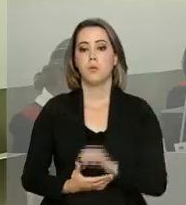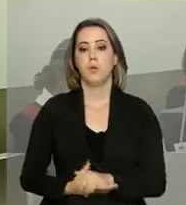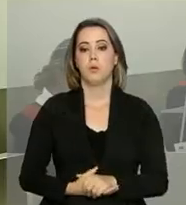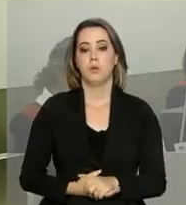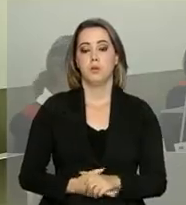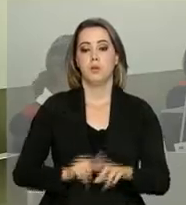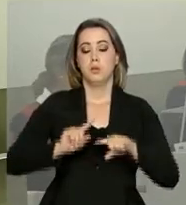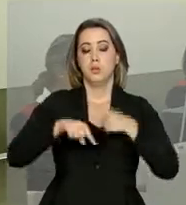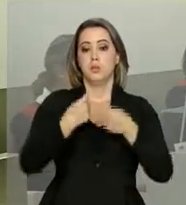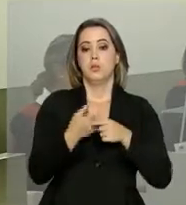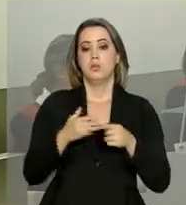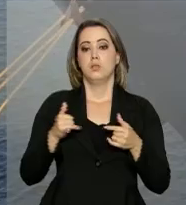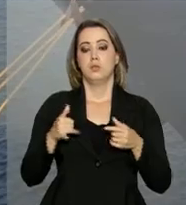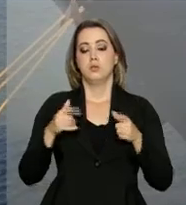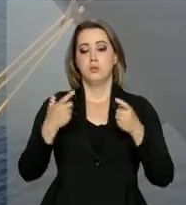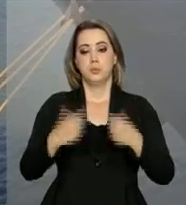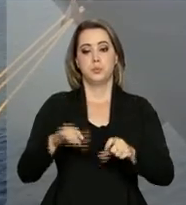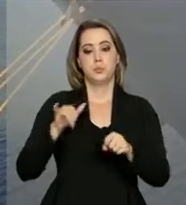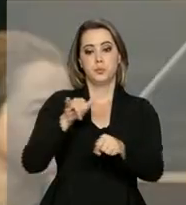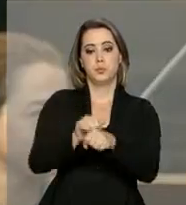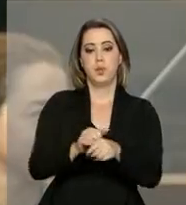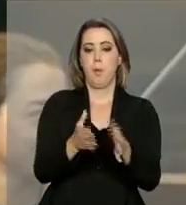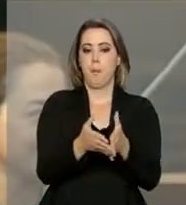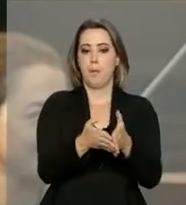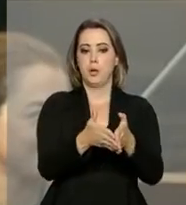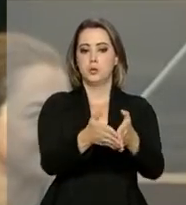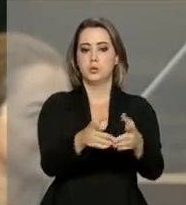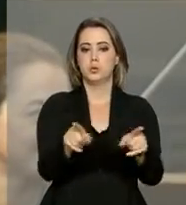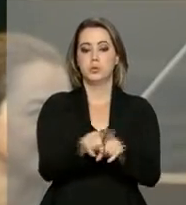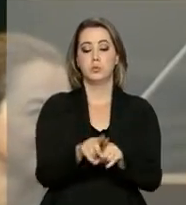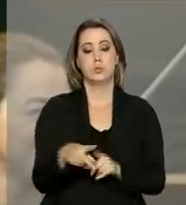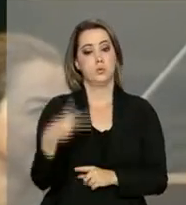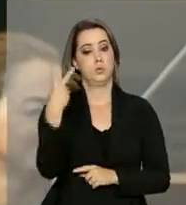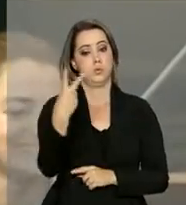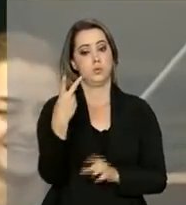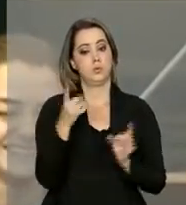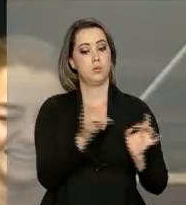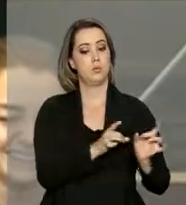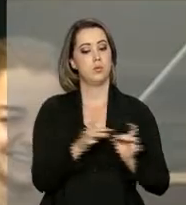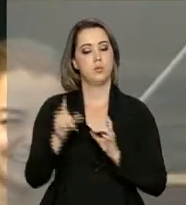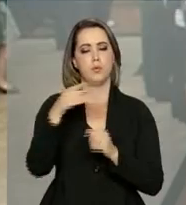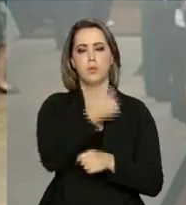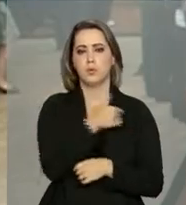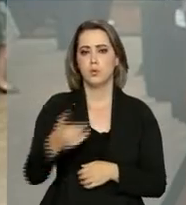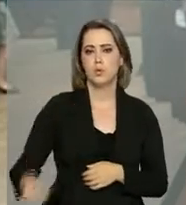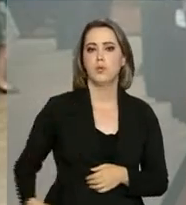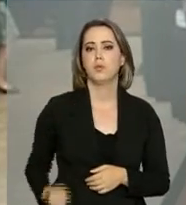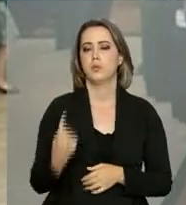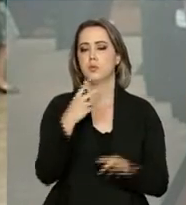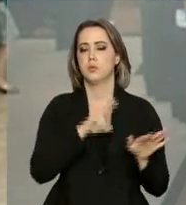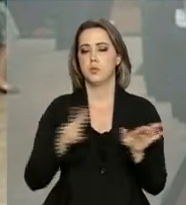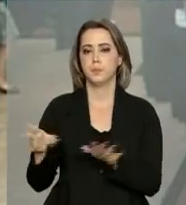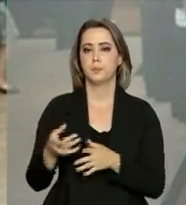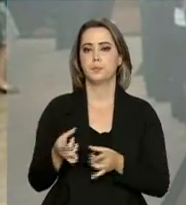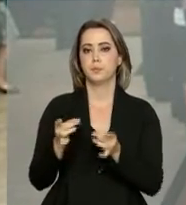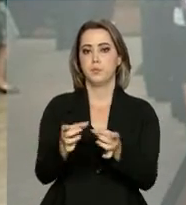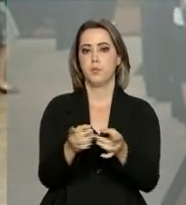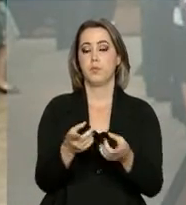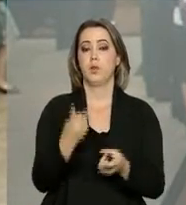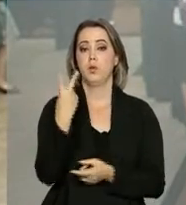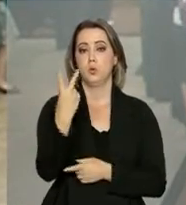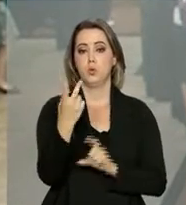depois de aeroportos portos o segundo leilão realizado pelo governo em uma semana concedeu à iniciativa privada